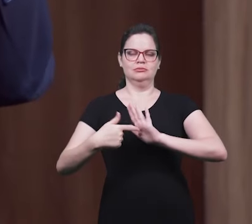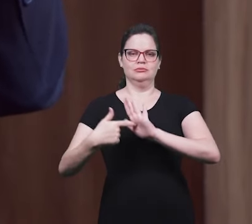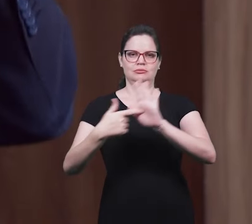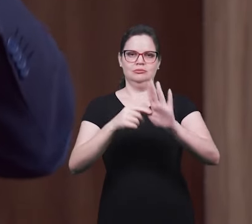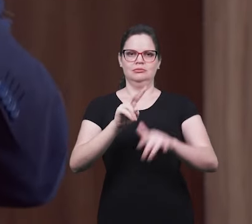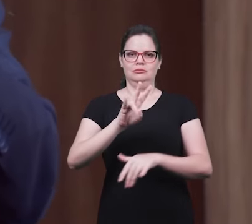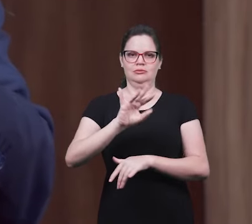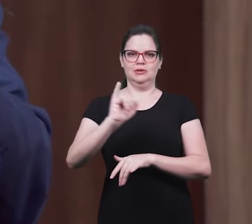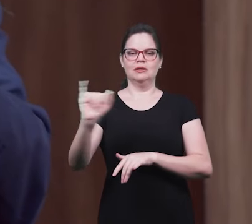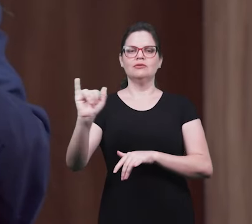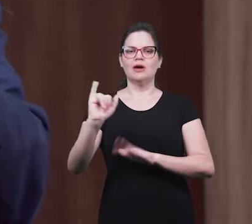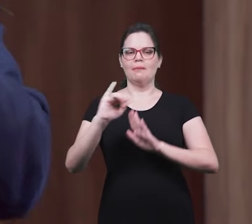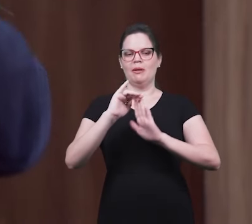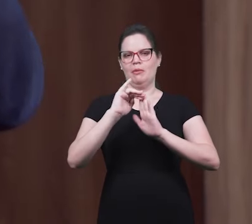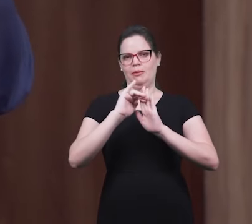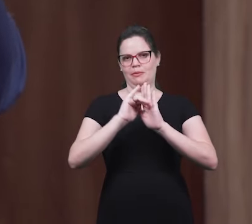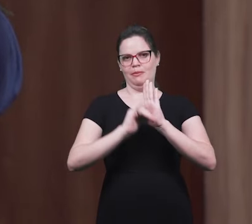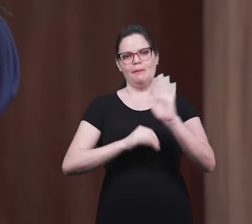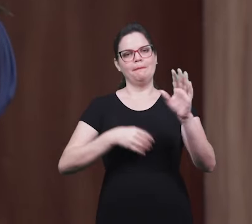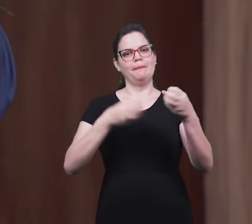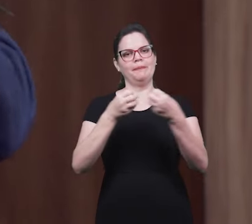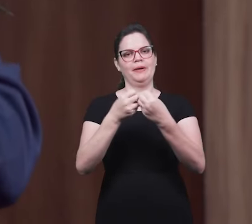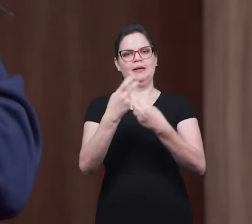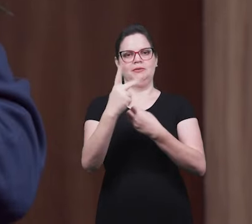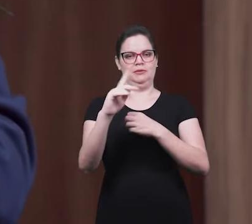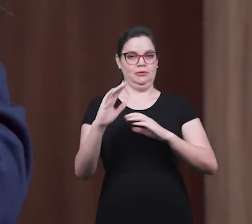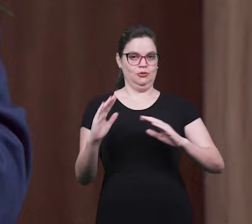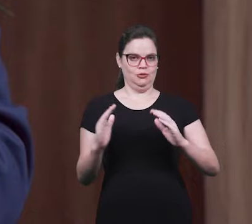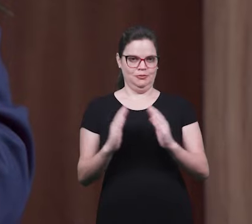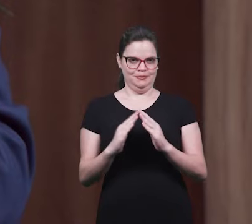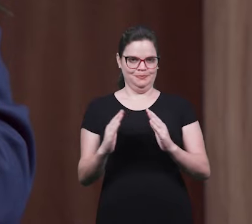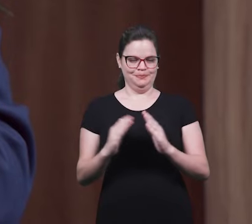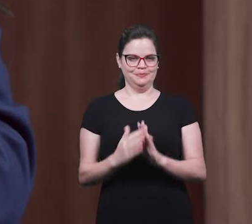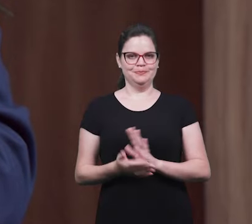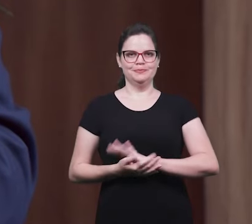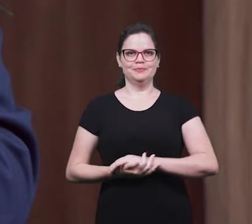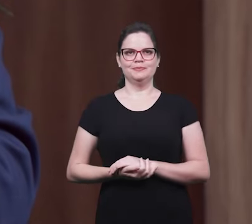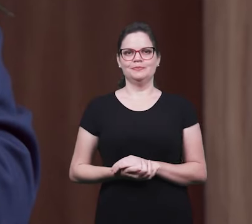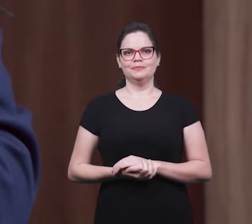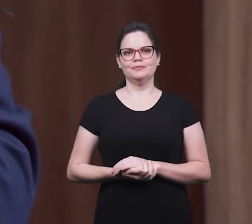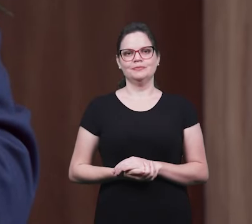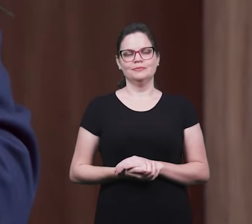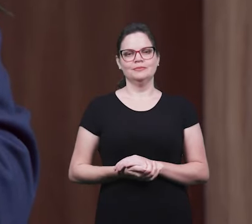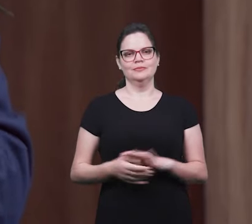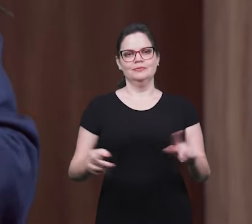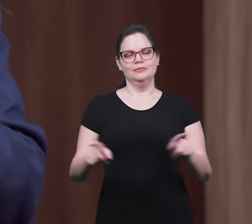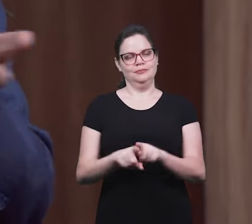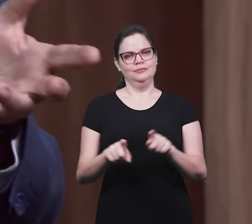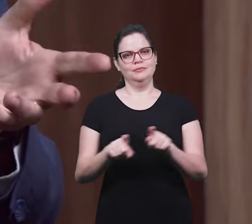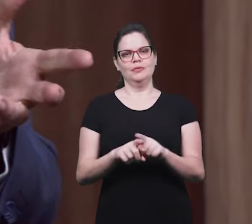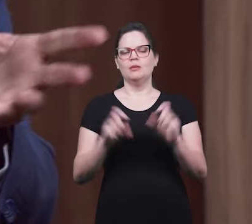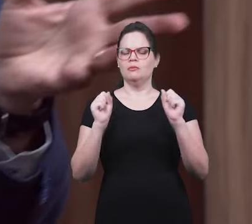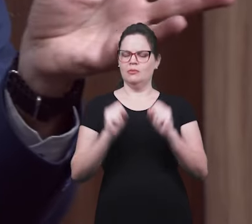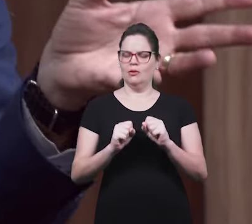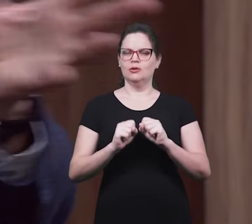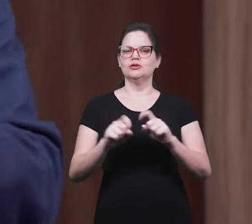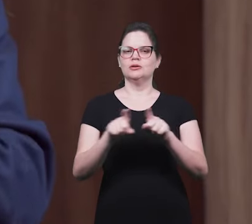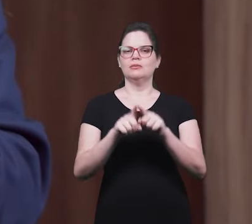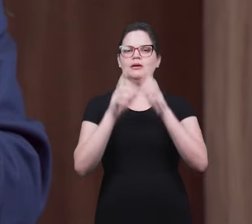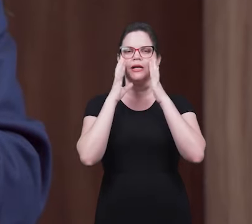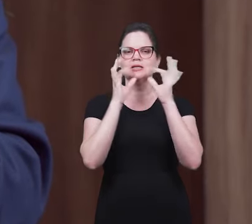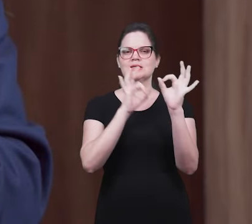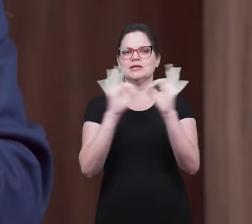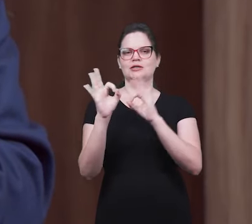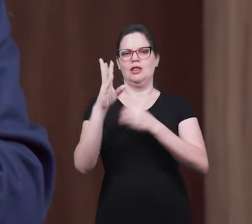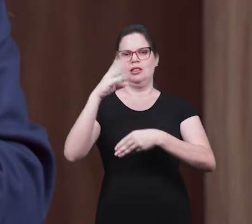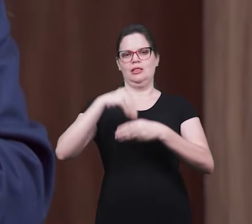para um hall de endereços e vai achar a igreja mais perto de sua casa. E também, claro, pelo nosso